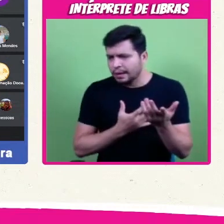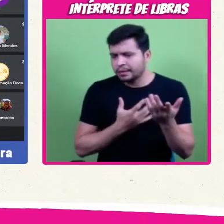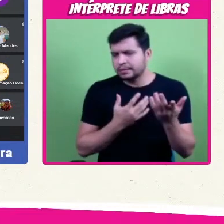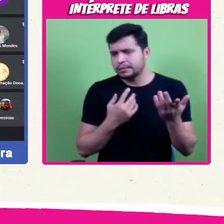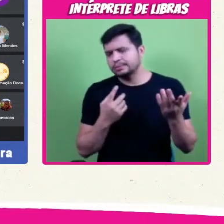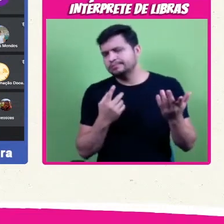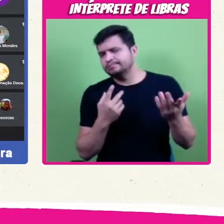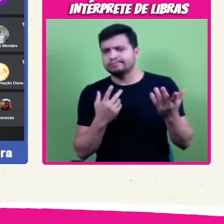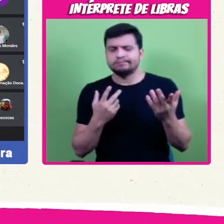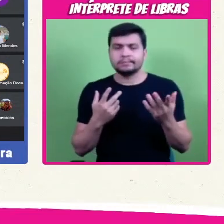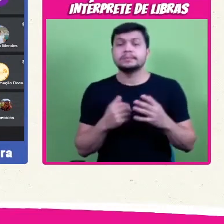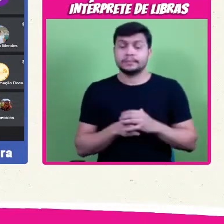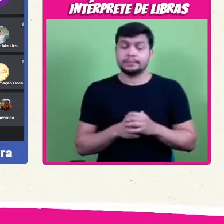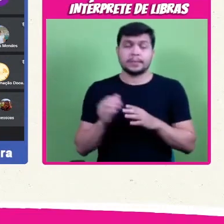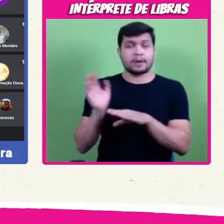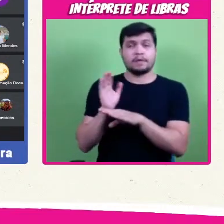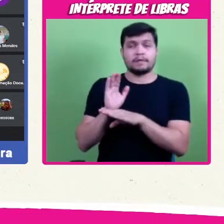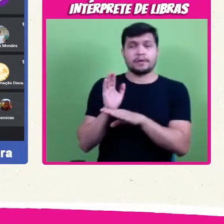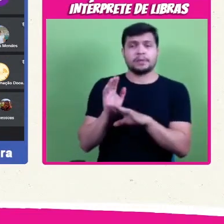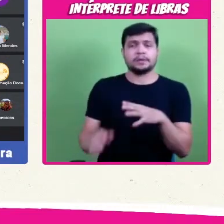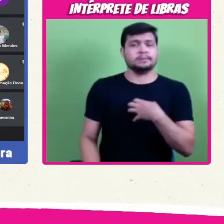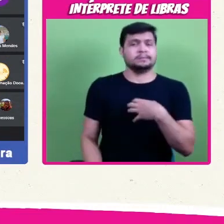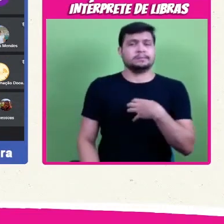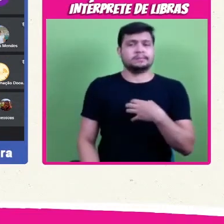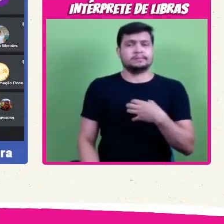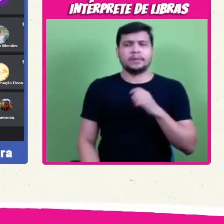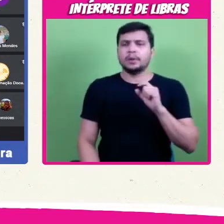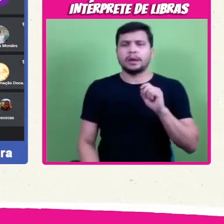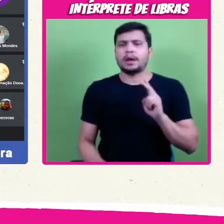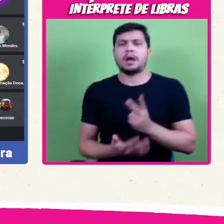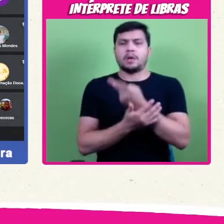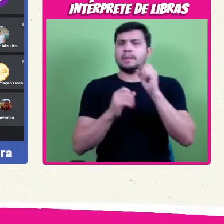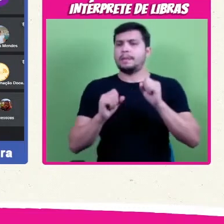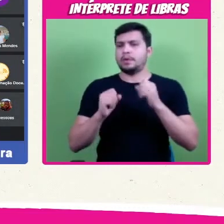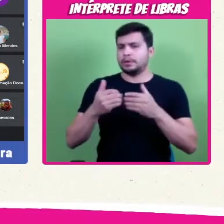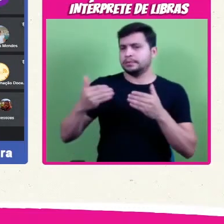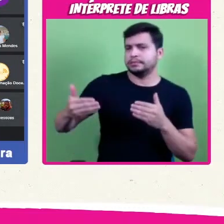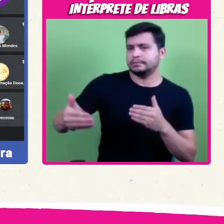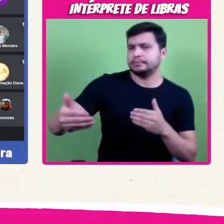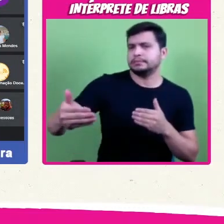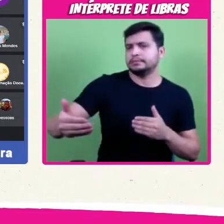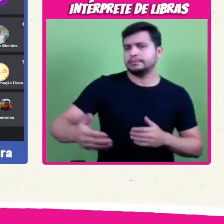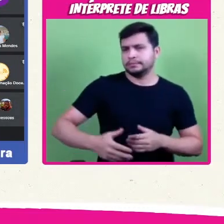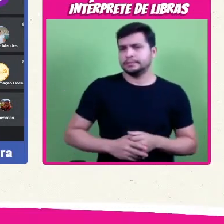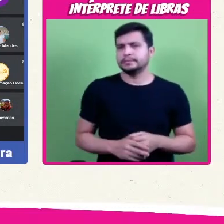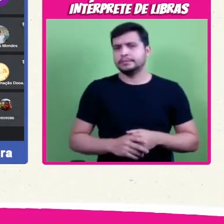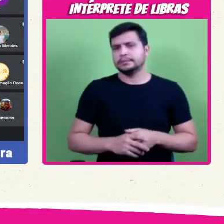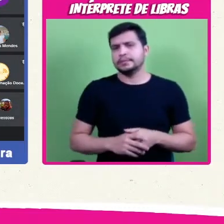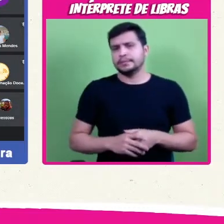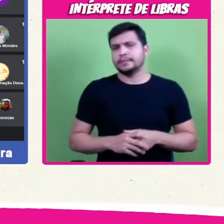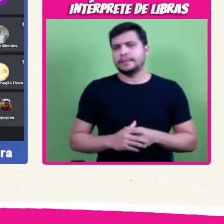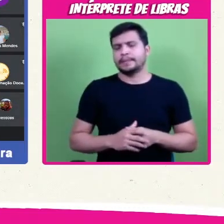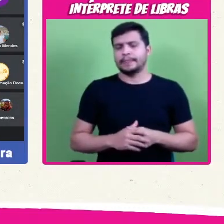muito sutil no que pode acontecer, né? Ele não expõe muito, ele deixa a gente